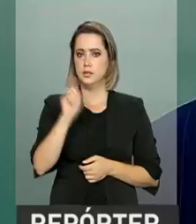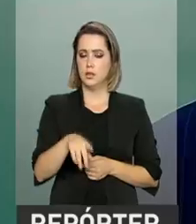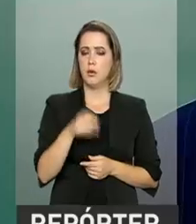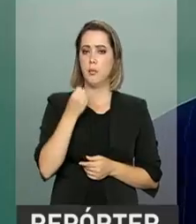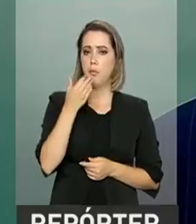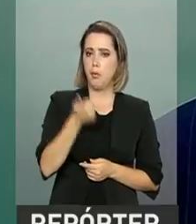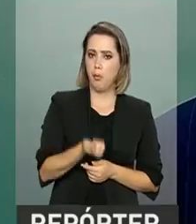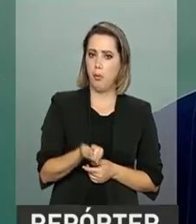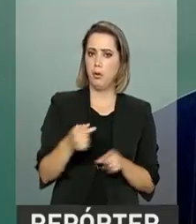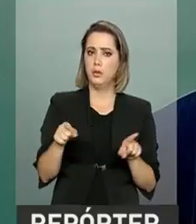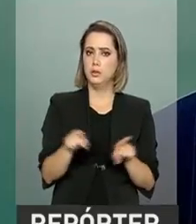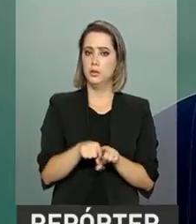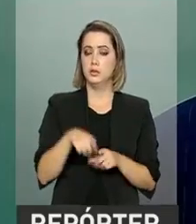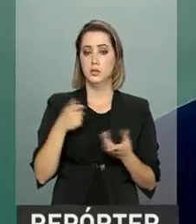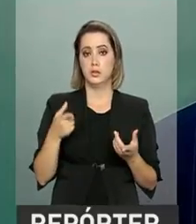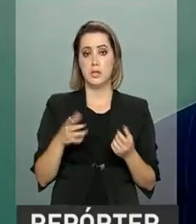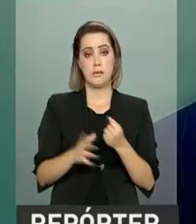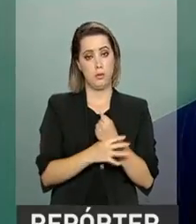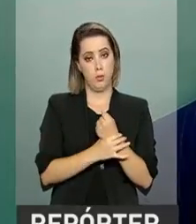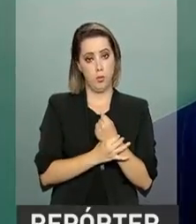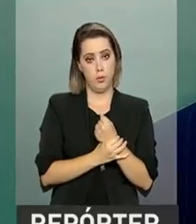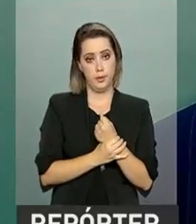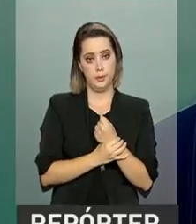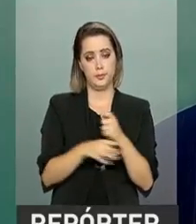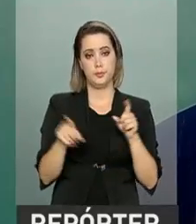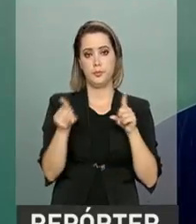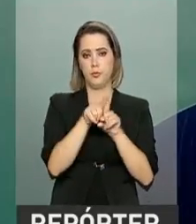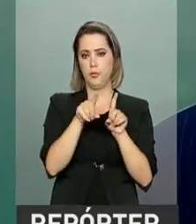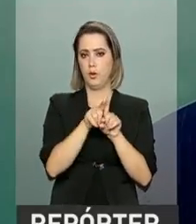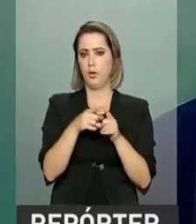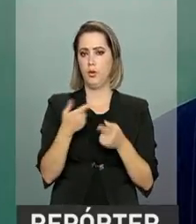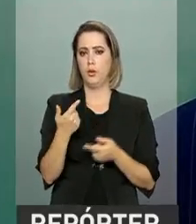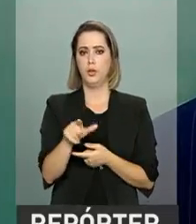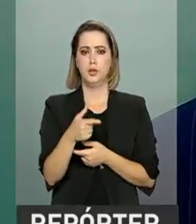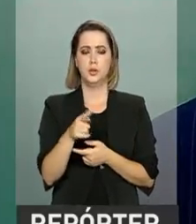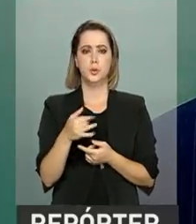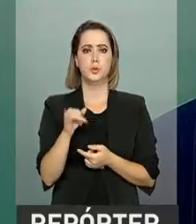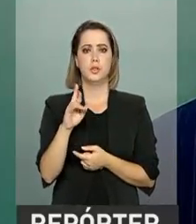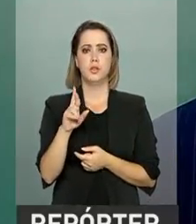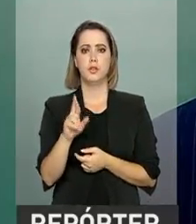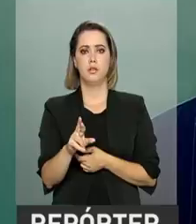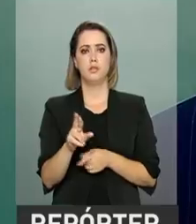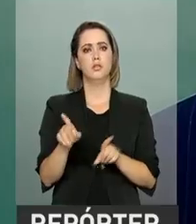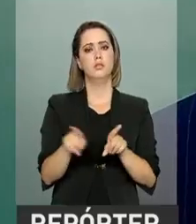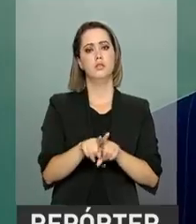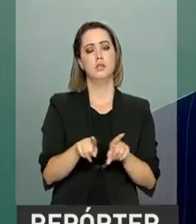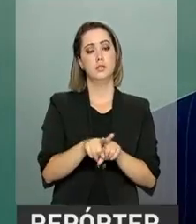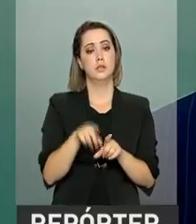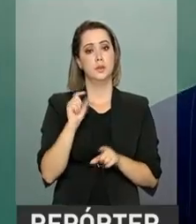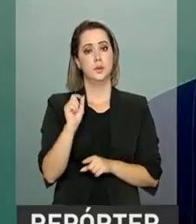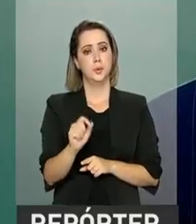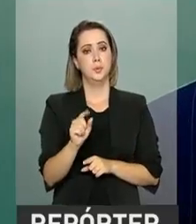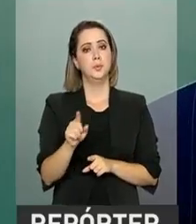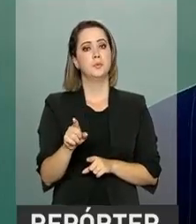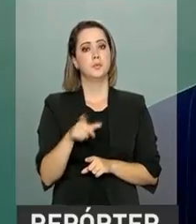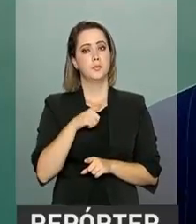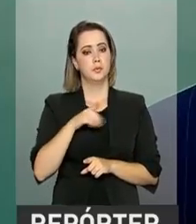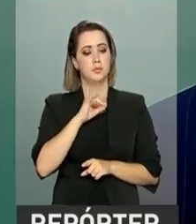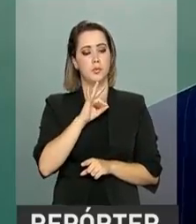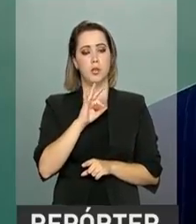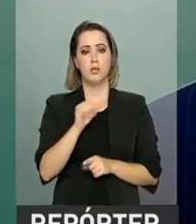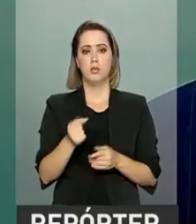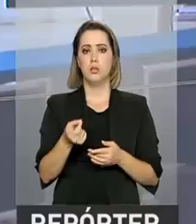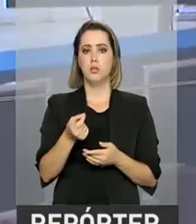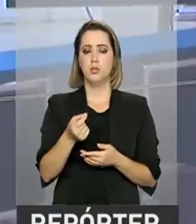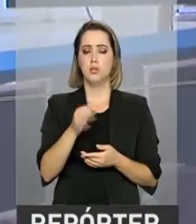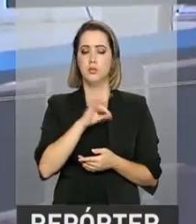investimento uma alternativa além de segura ela não cobra imposto de renda e também tem uma rentabilidade